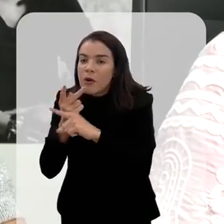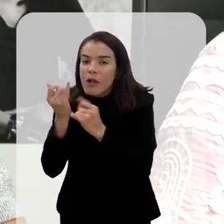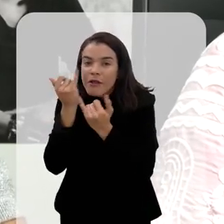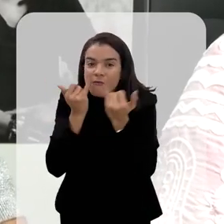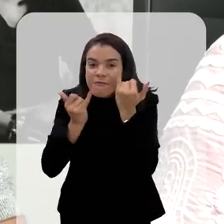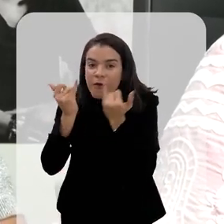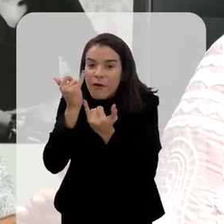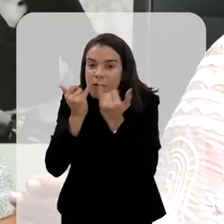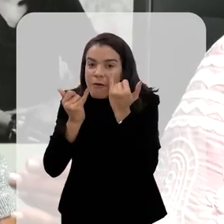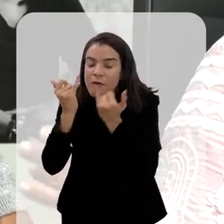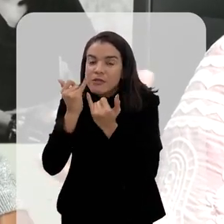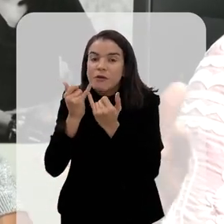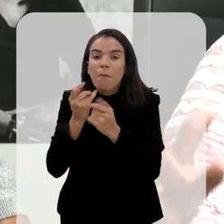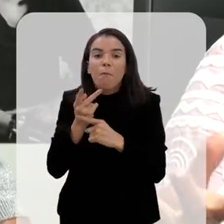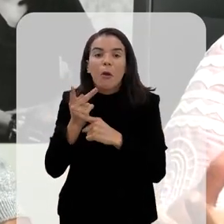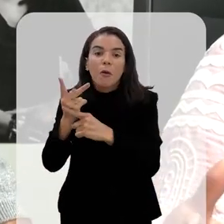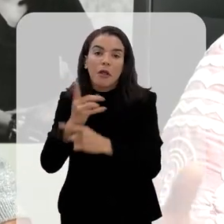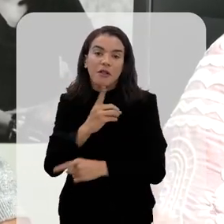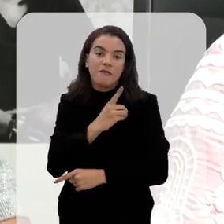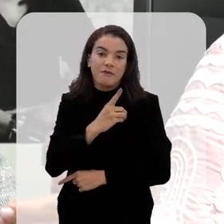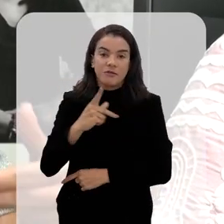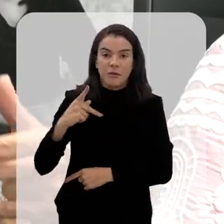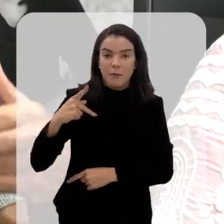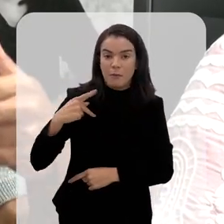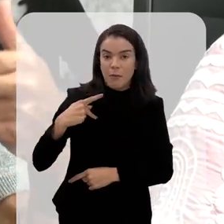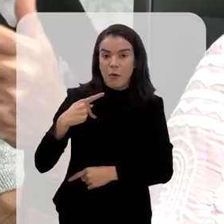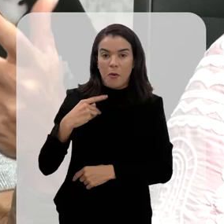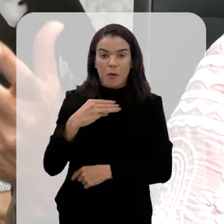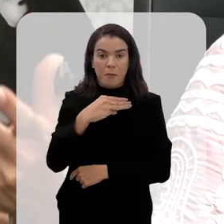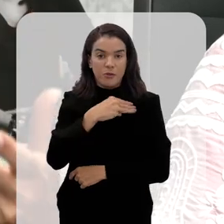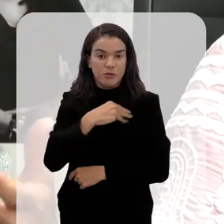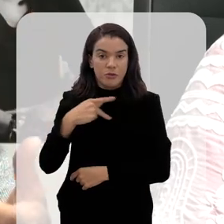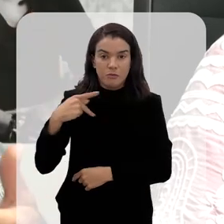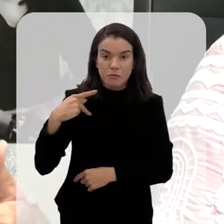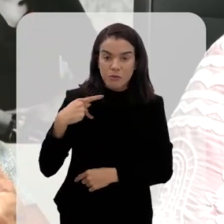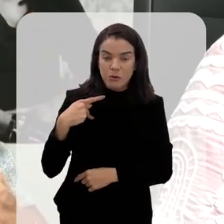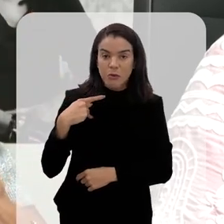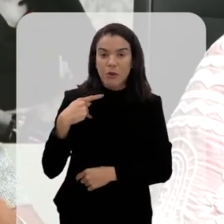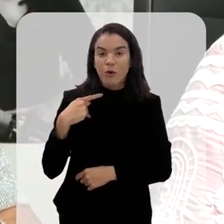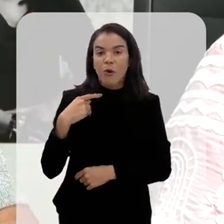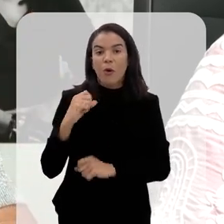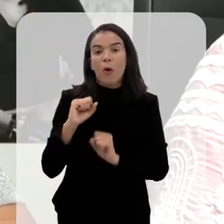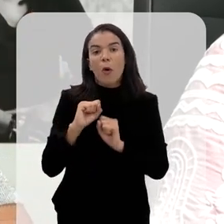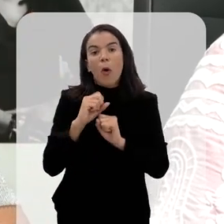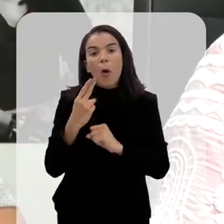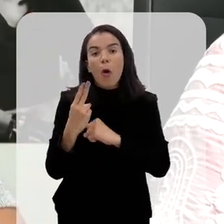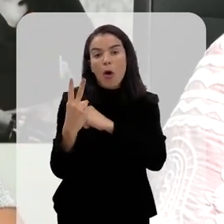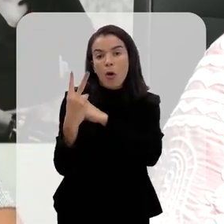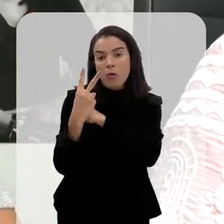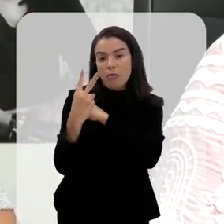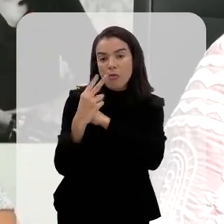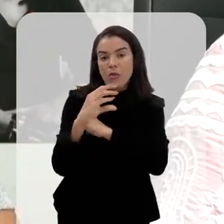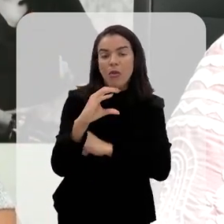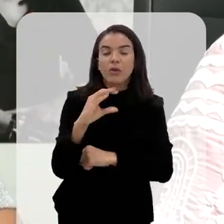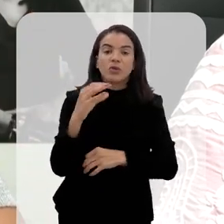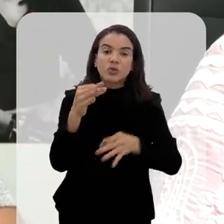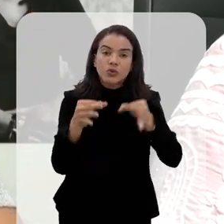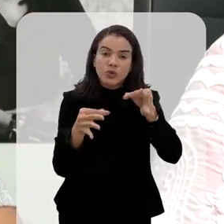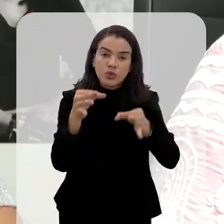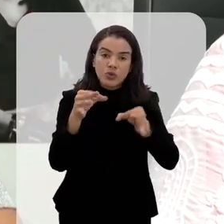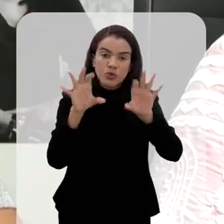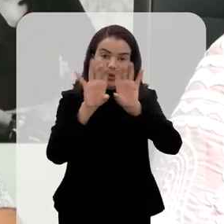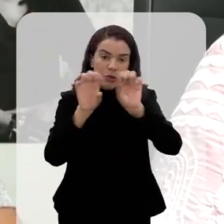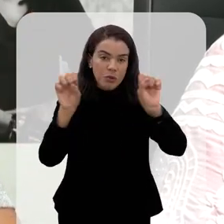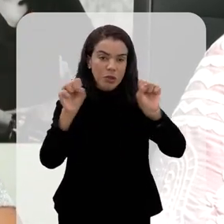informar melhor, procurar uma defensoria pública, procurar um Ministério Público, ou até mesmo um Poder Geral de Cautela no